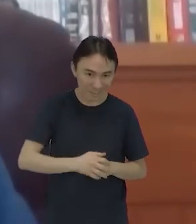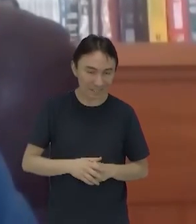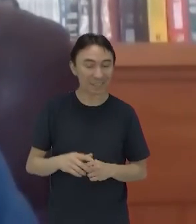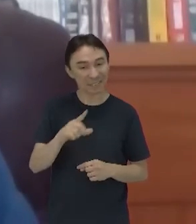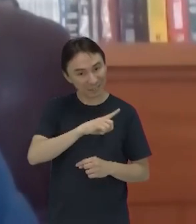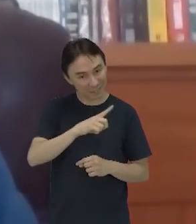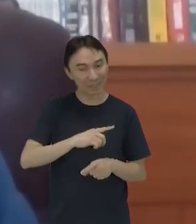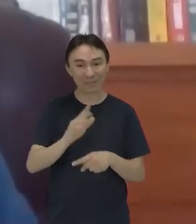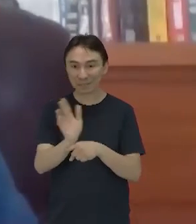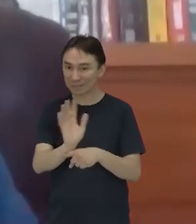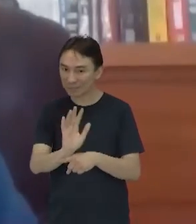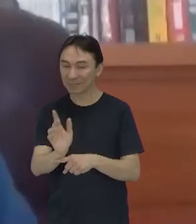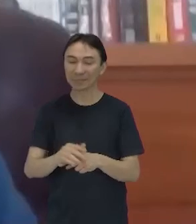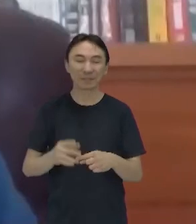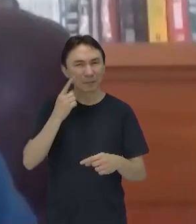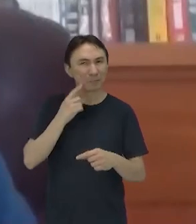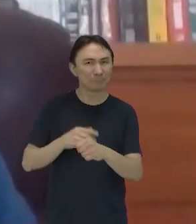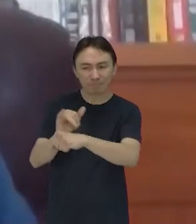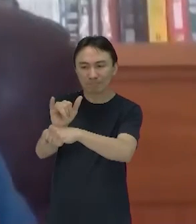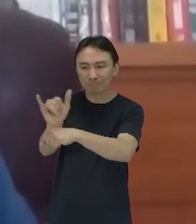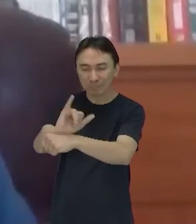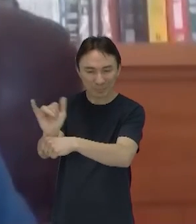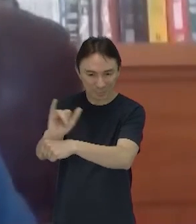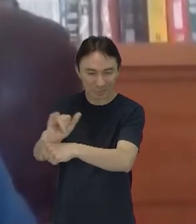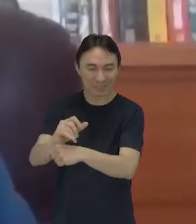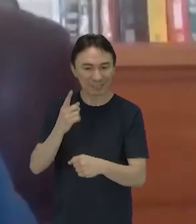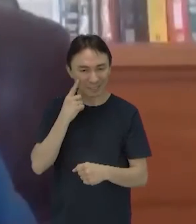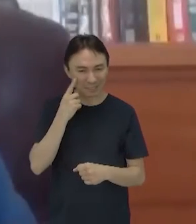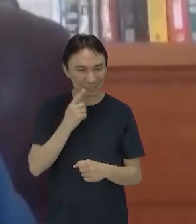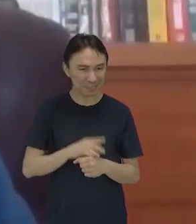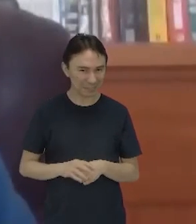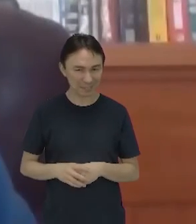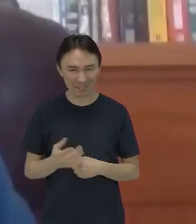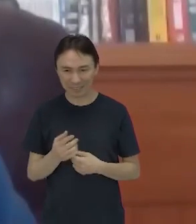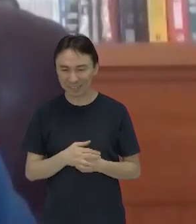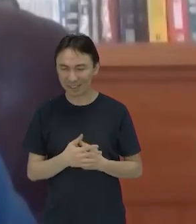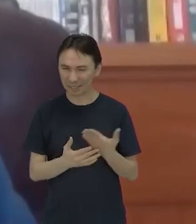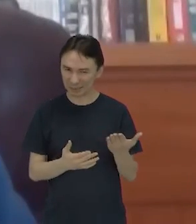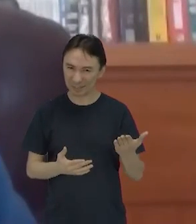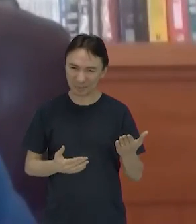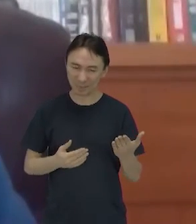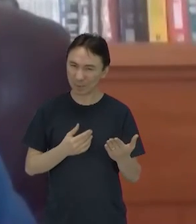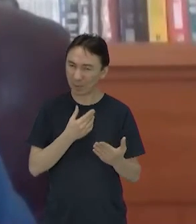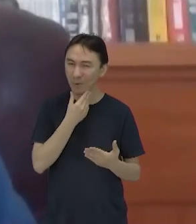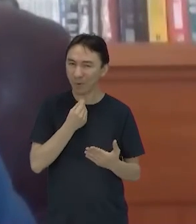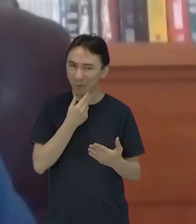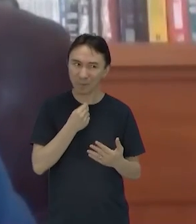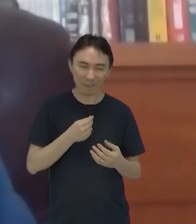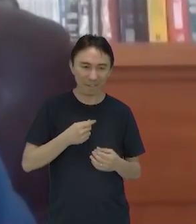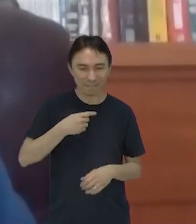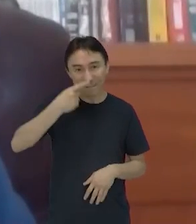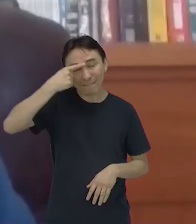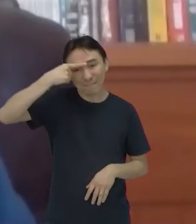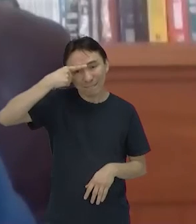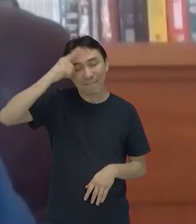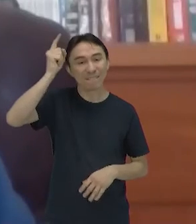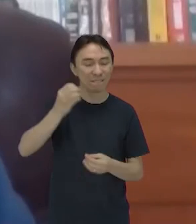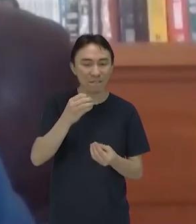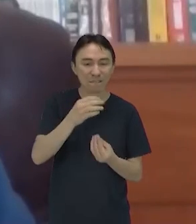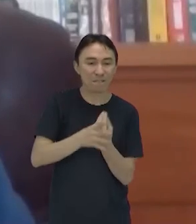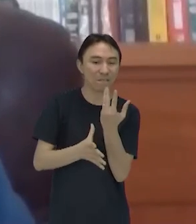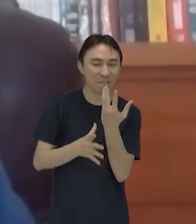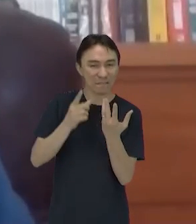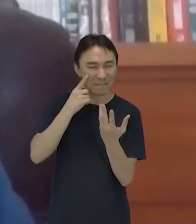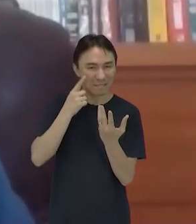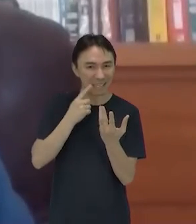digitarem John Ostrander, se vocês não lembrarem o nome do criador, basta ir no Google e escrever criador do